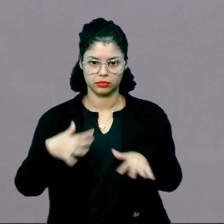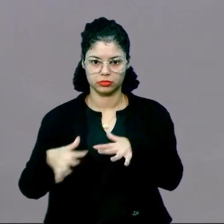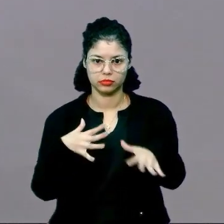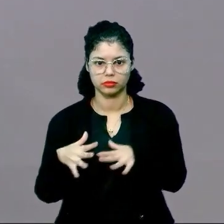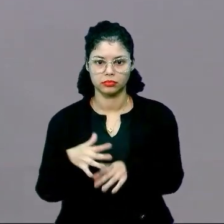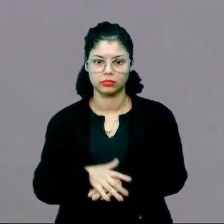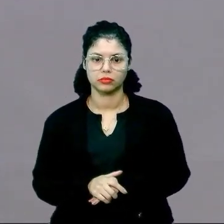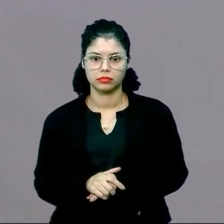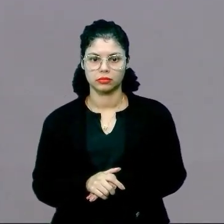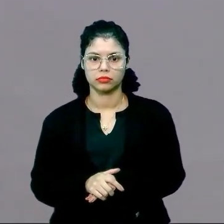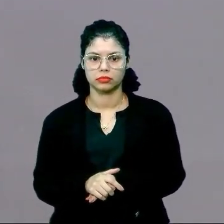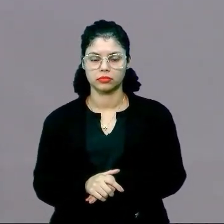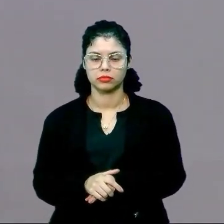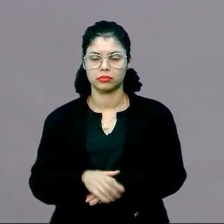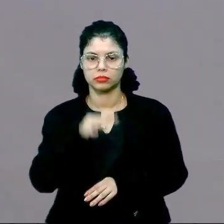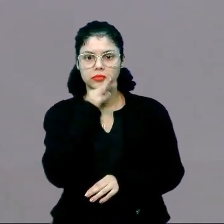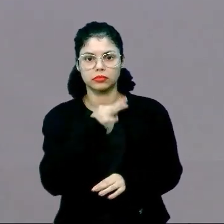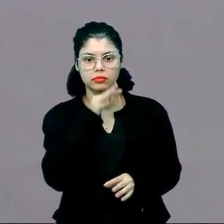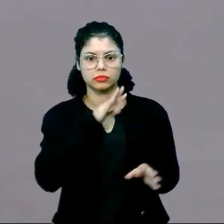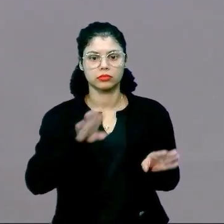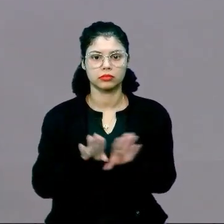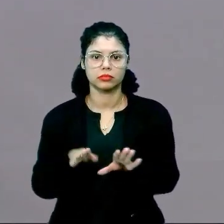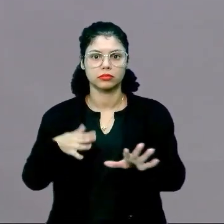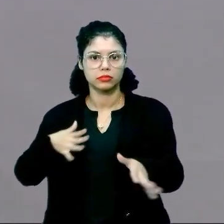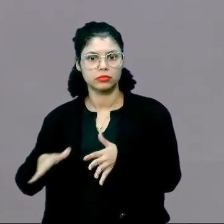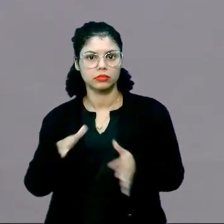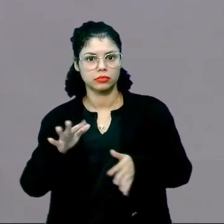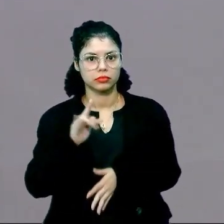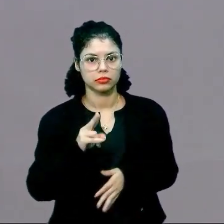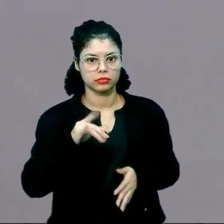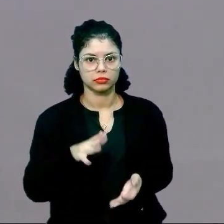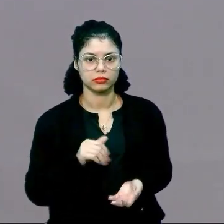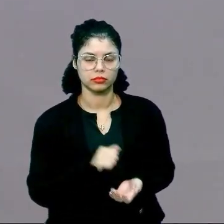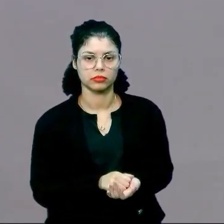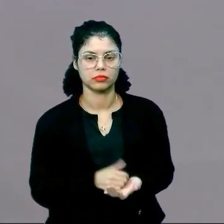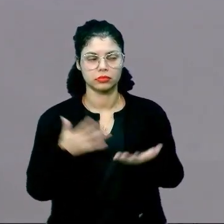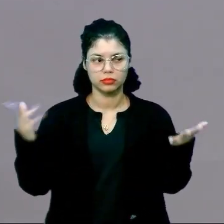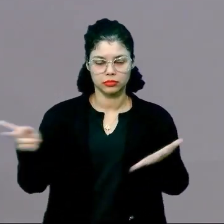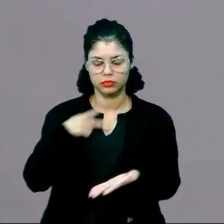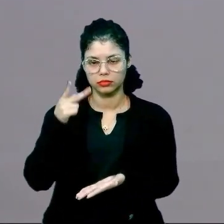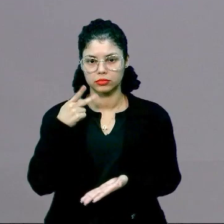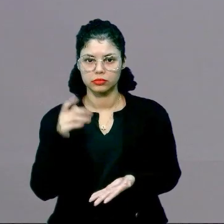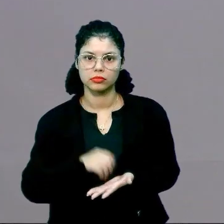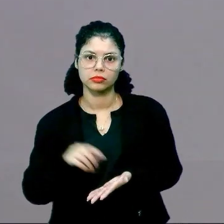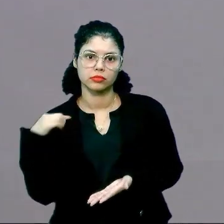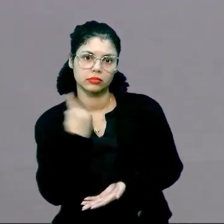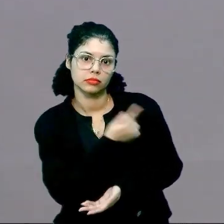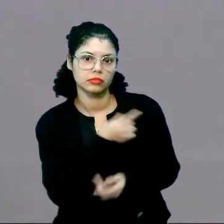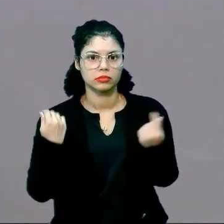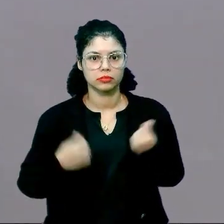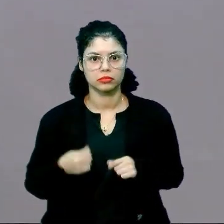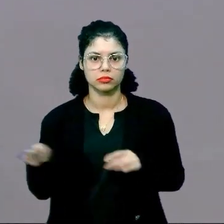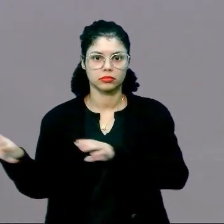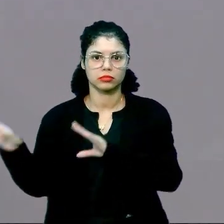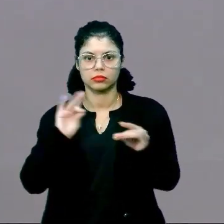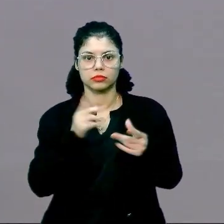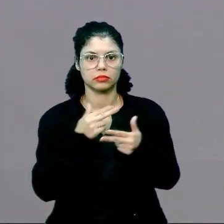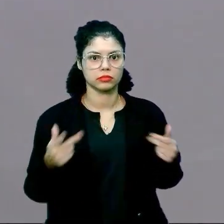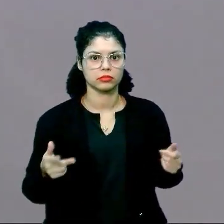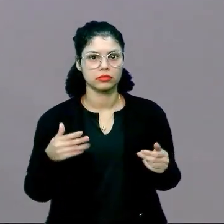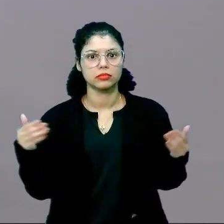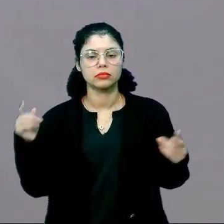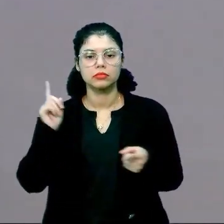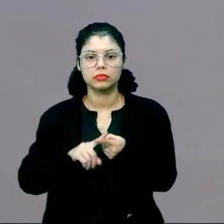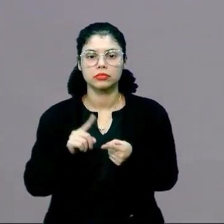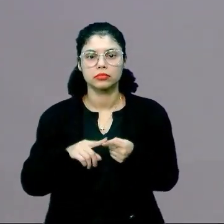movimento feminino, do movimento feminista, por assim dizer, a gente precisa trazer a coisa para a atualidade.